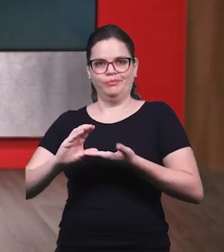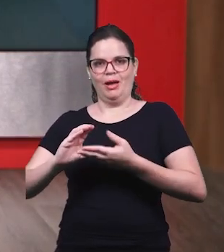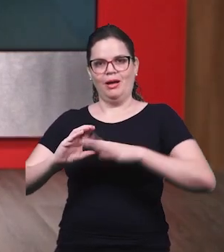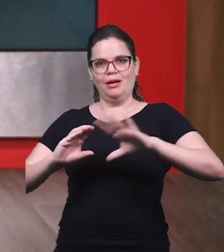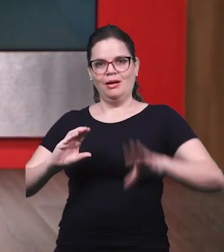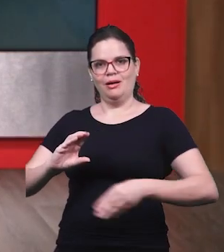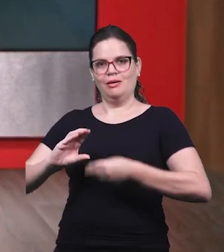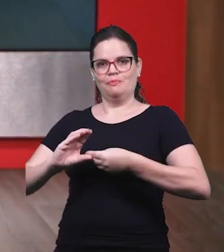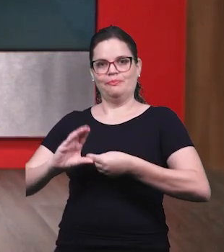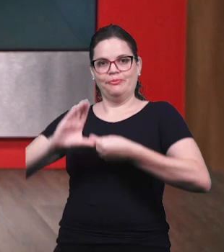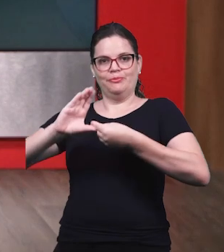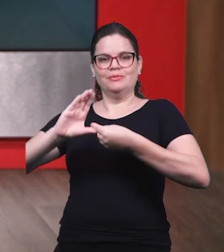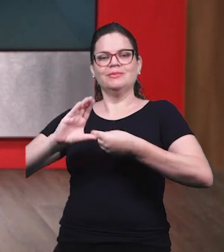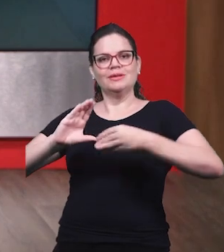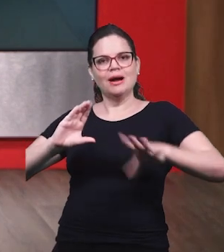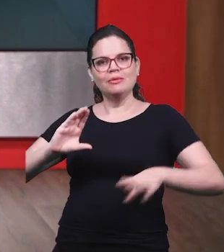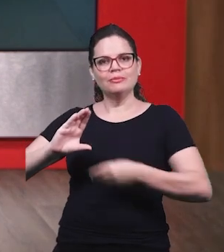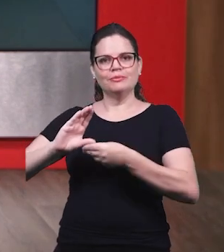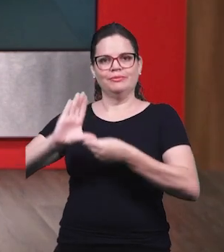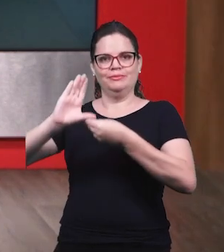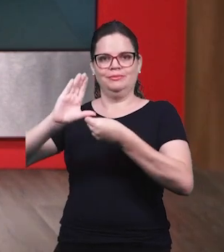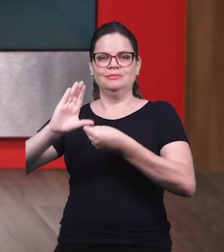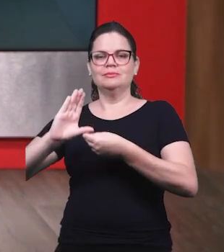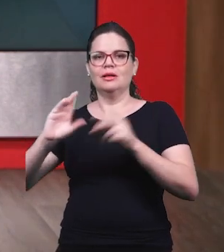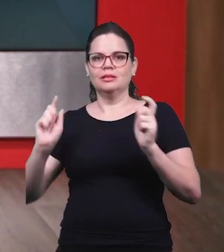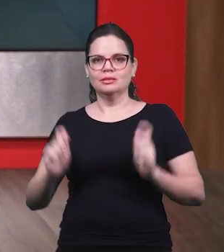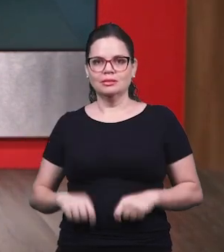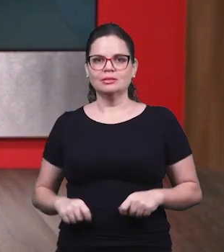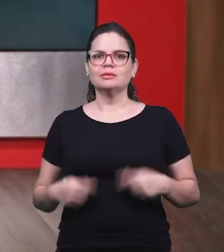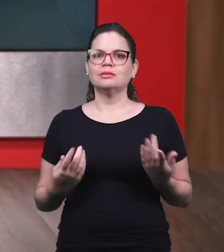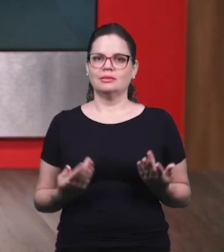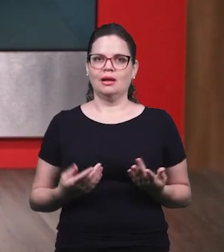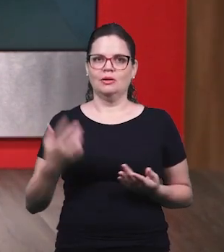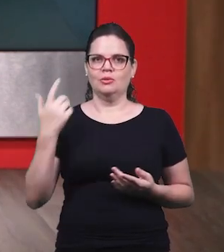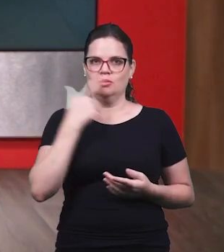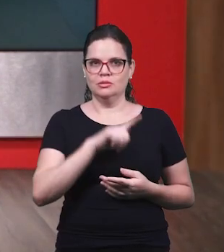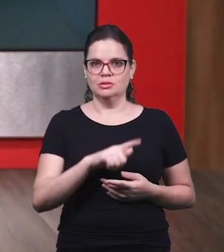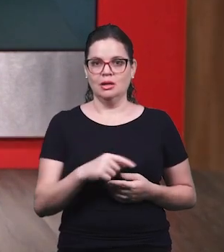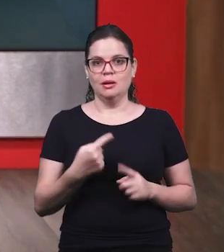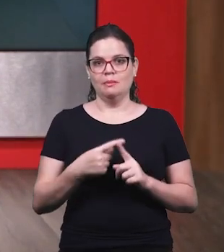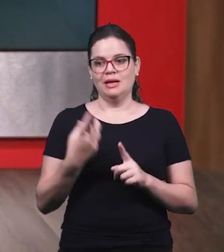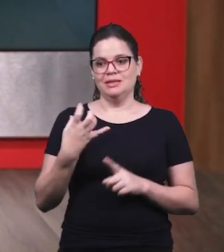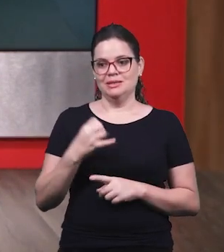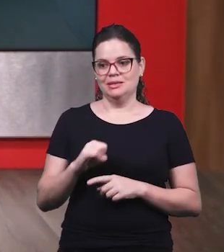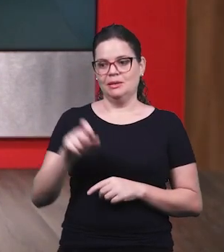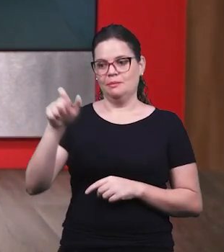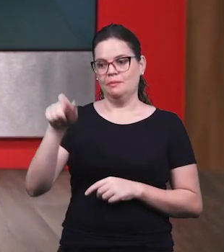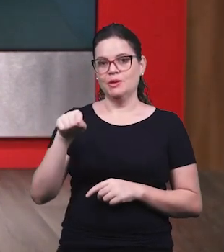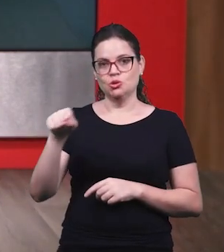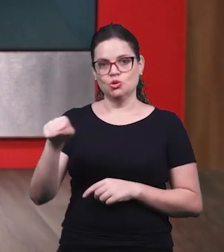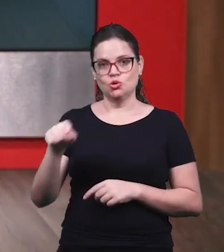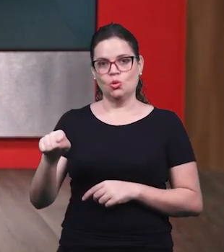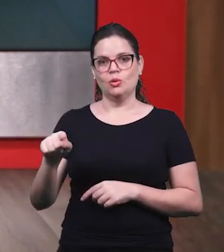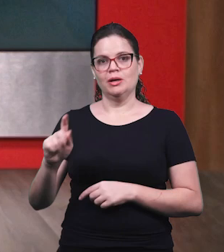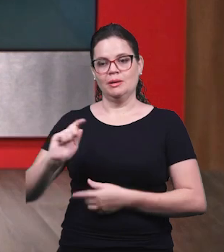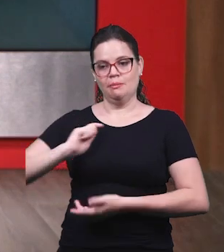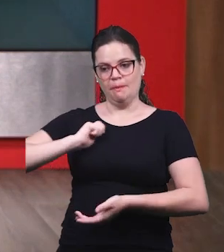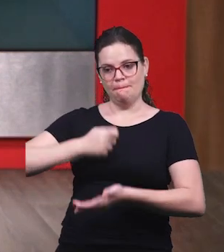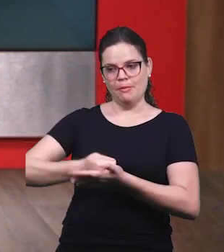aplica e uma despesa financeira para quem toma o dinheiro emprestado.